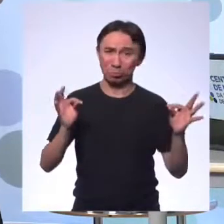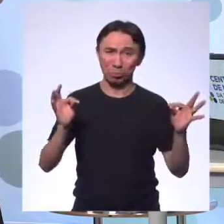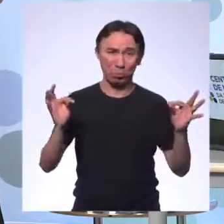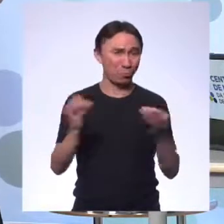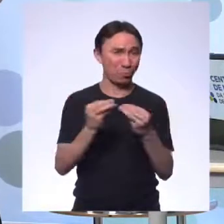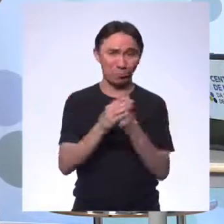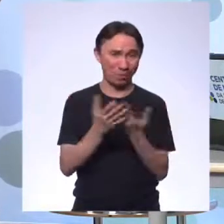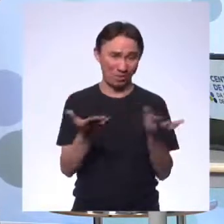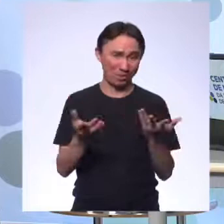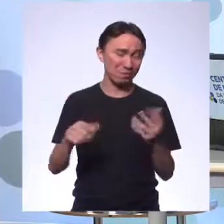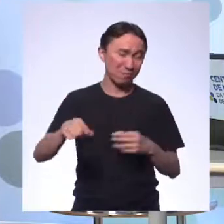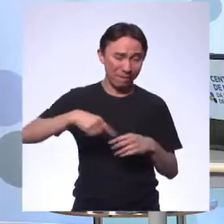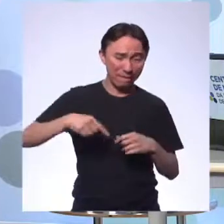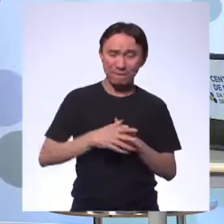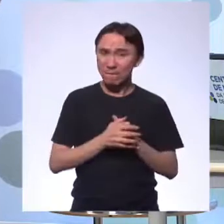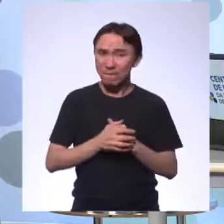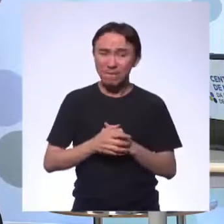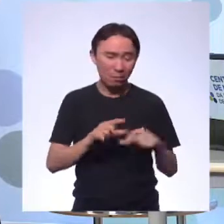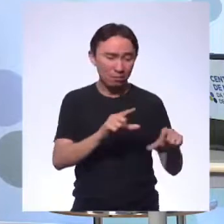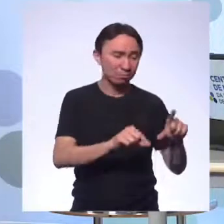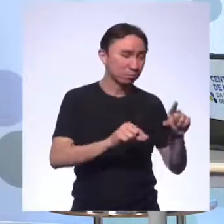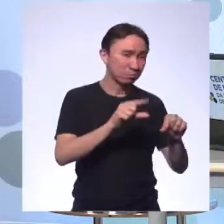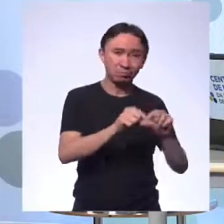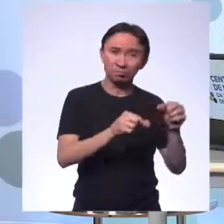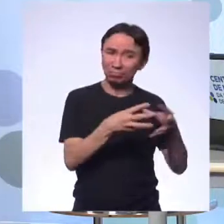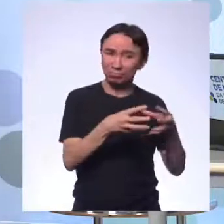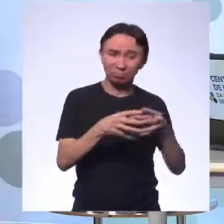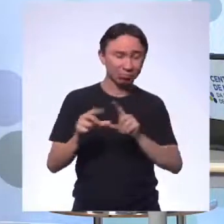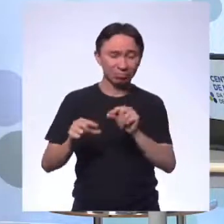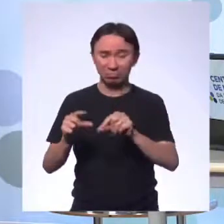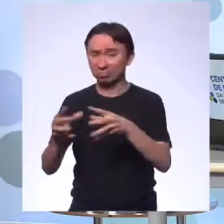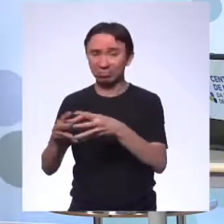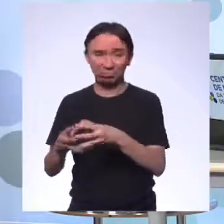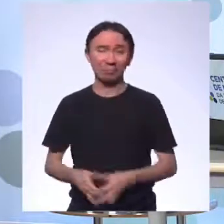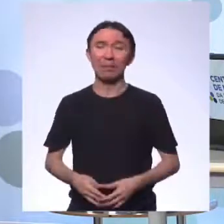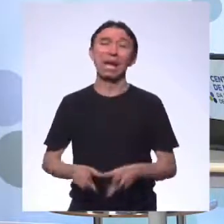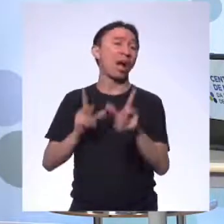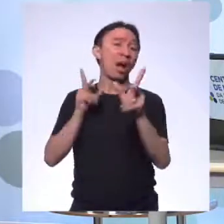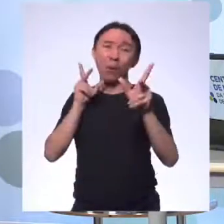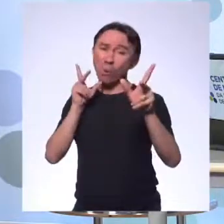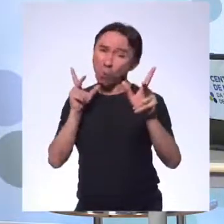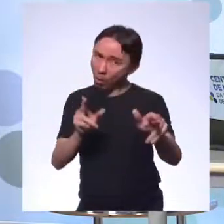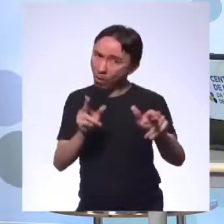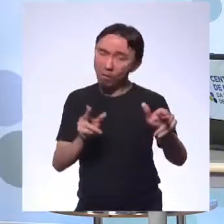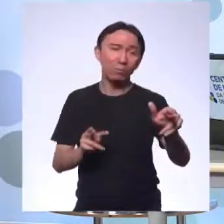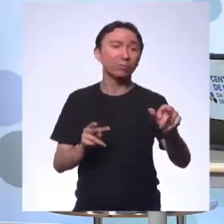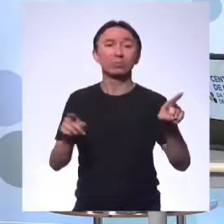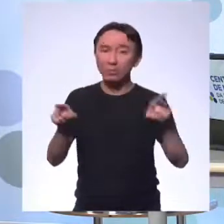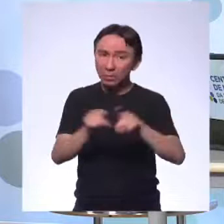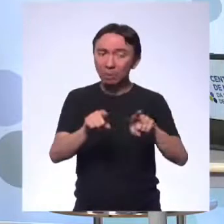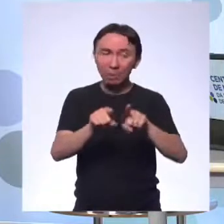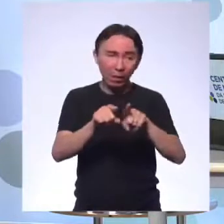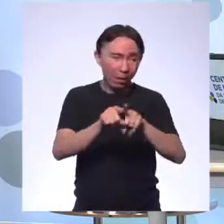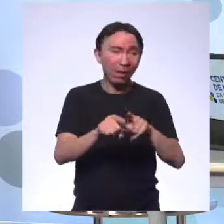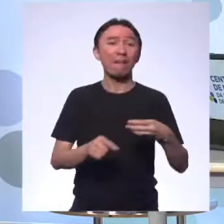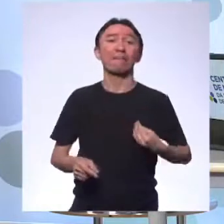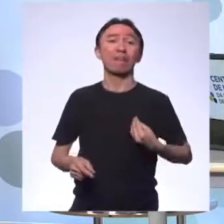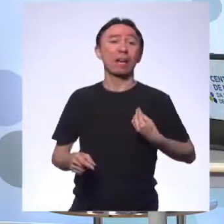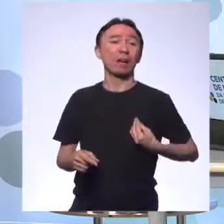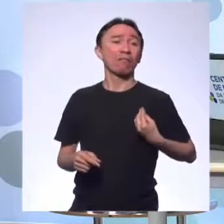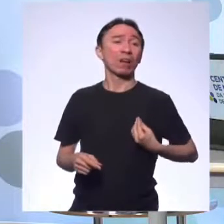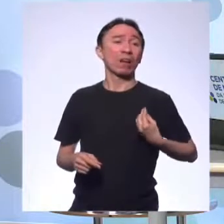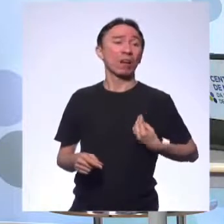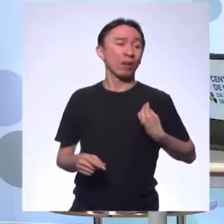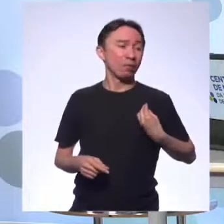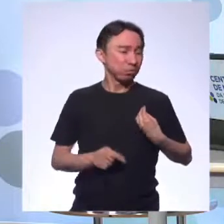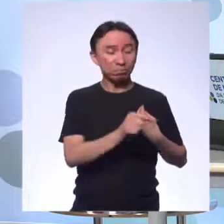gente utiliza. Né? E da mesma forma a gente faz com os seres vivos, justamente para facilitar os estudos, para fazer com